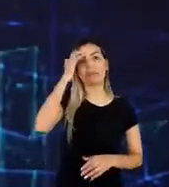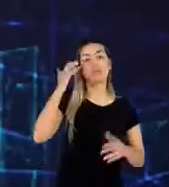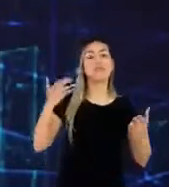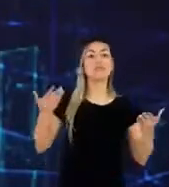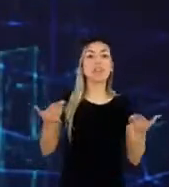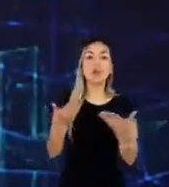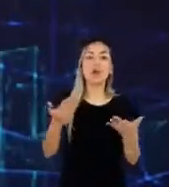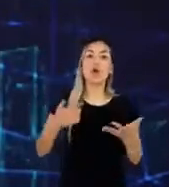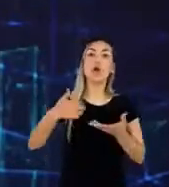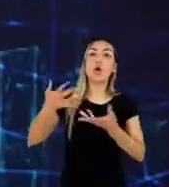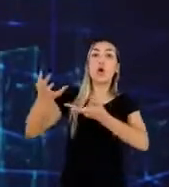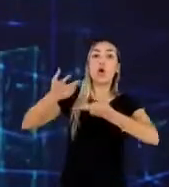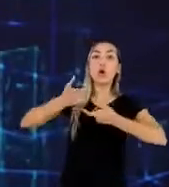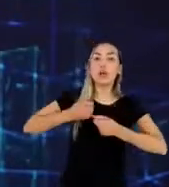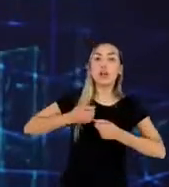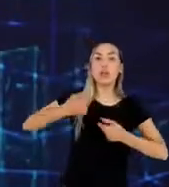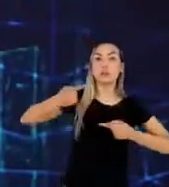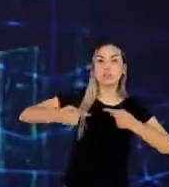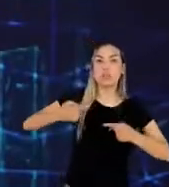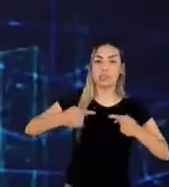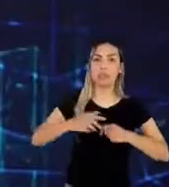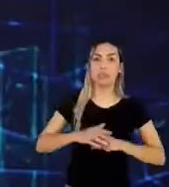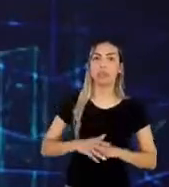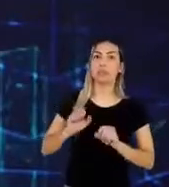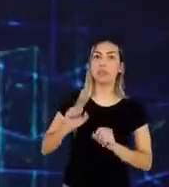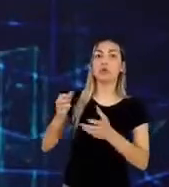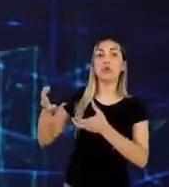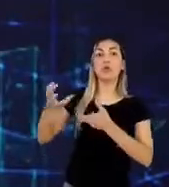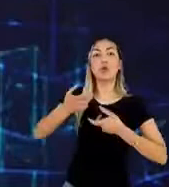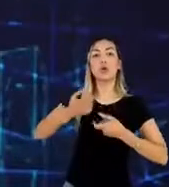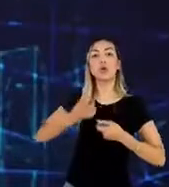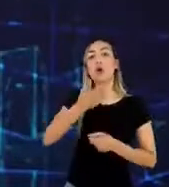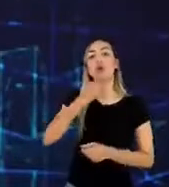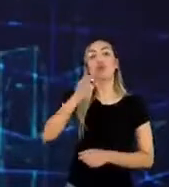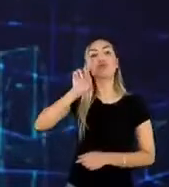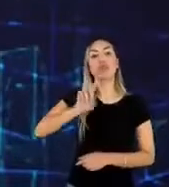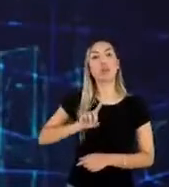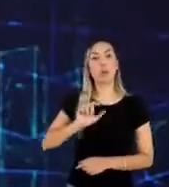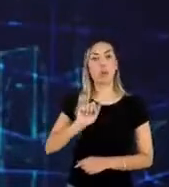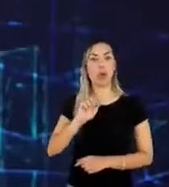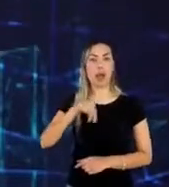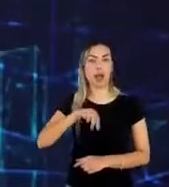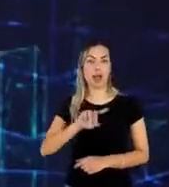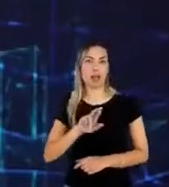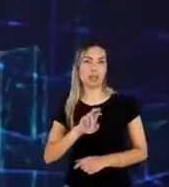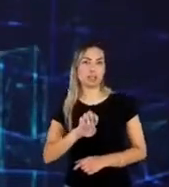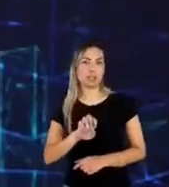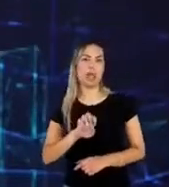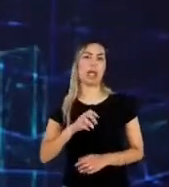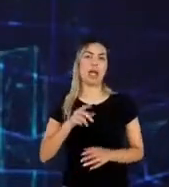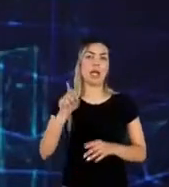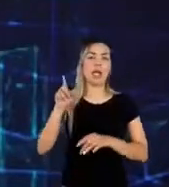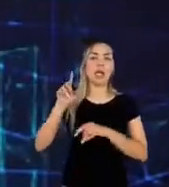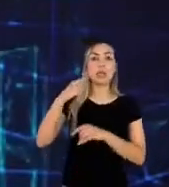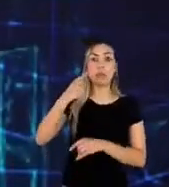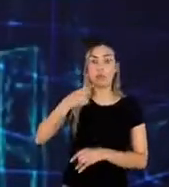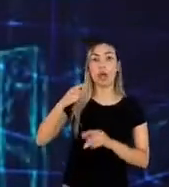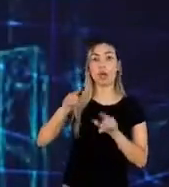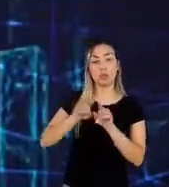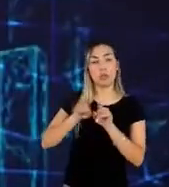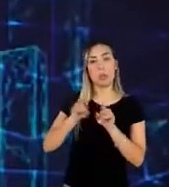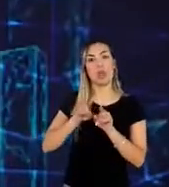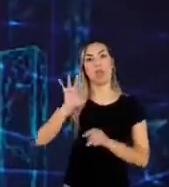para este debate. Convido o diretor-geral da ANEEL, novamente, o André Peptoni, o deputado federal pelo PSDB do